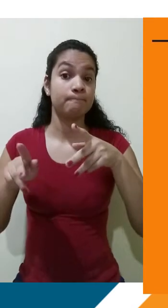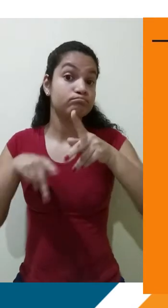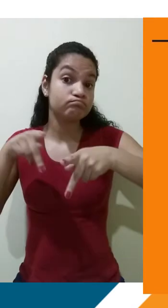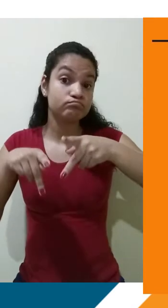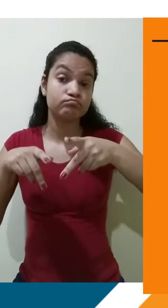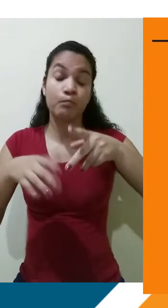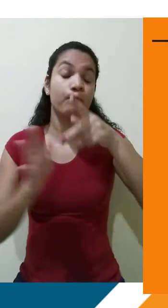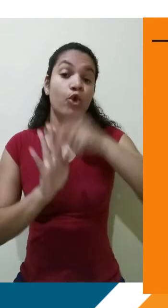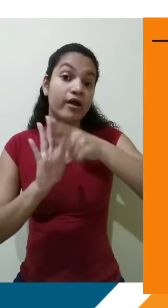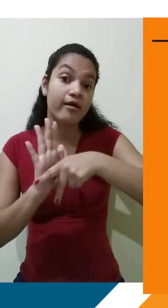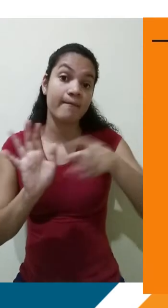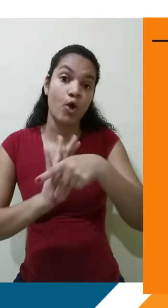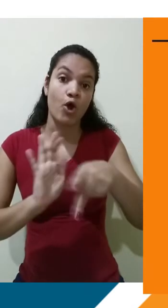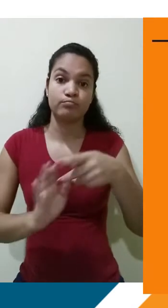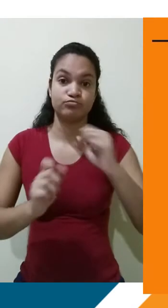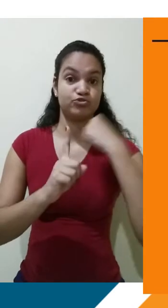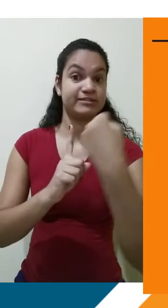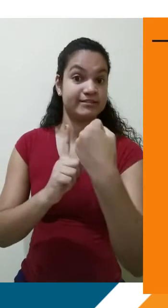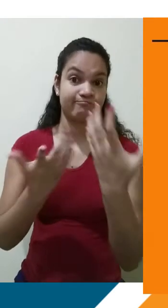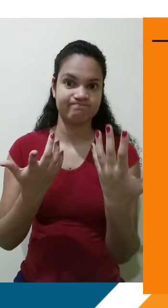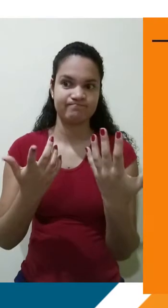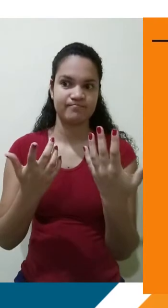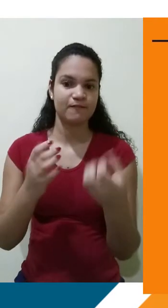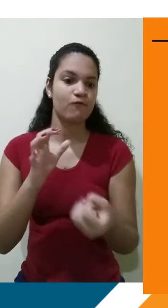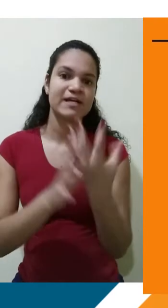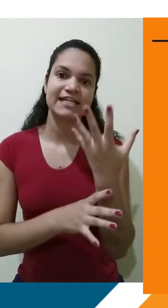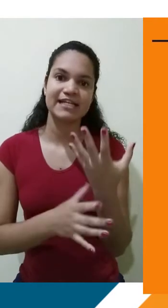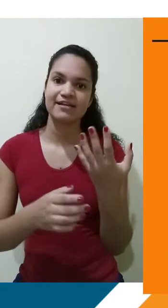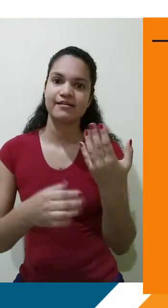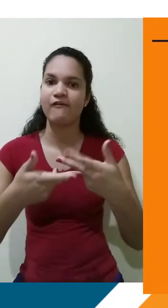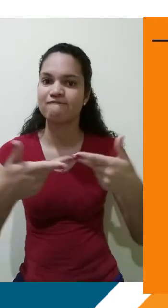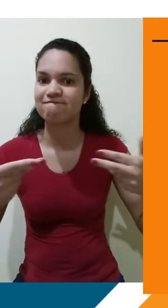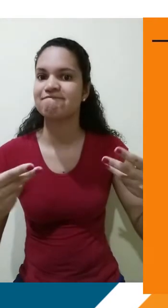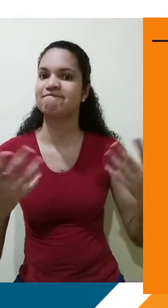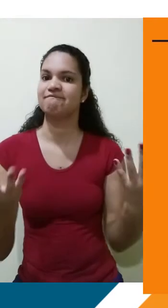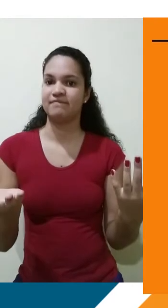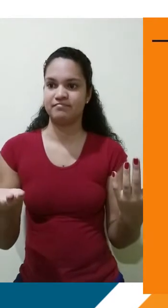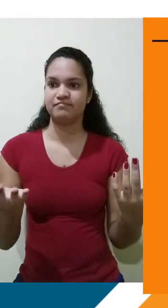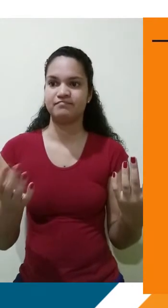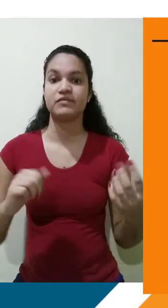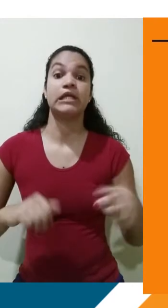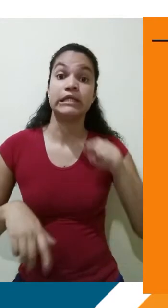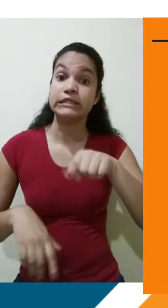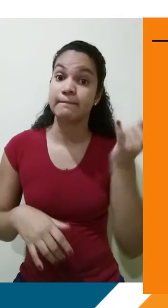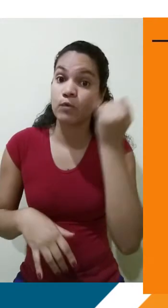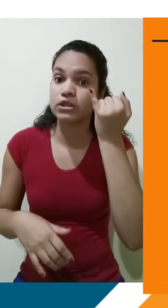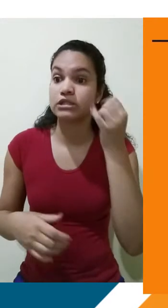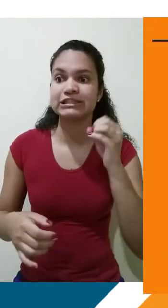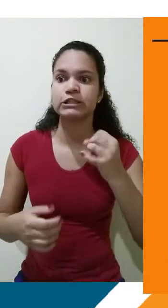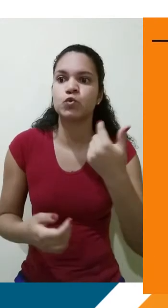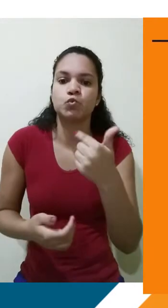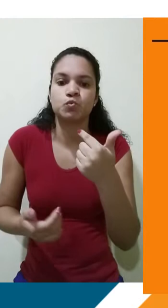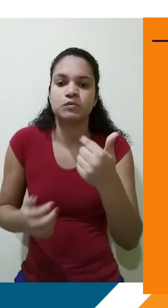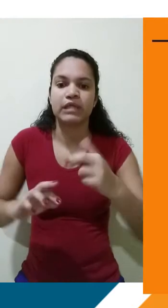E aí eu produzo variedade. Percebam, novamente, como a falta de variedade é um problema muito sério no texto. Sem variabilidade no uso